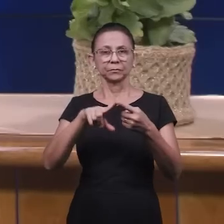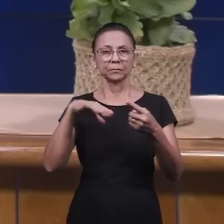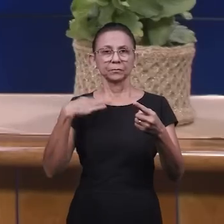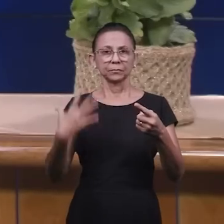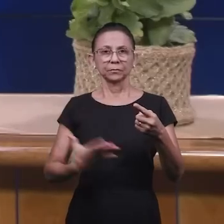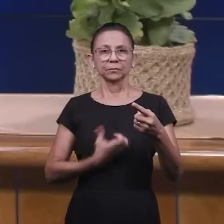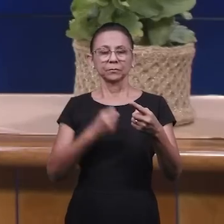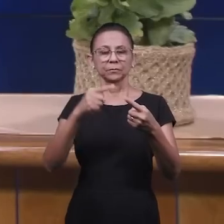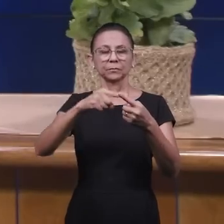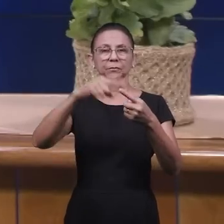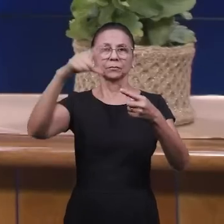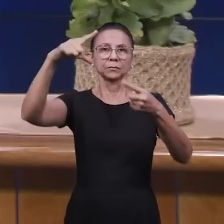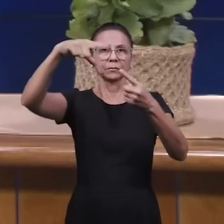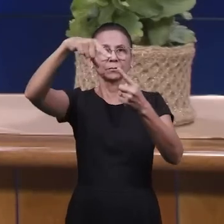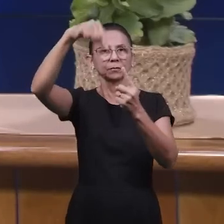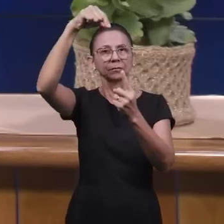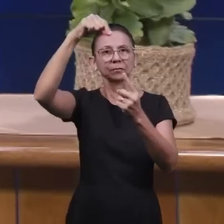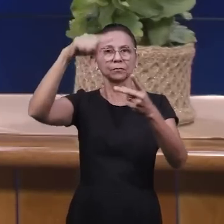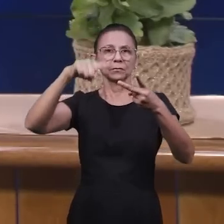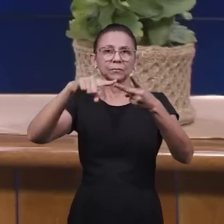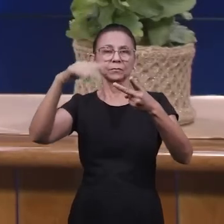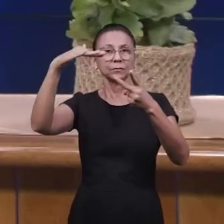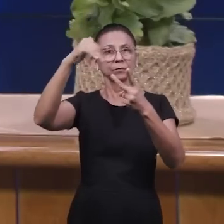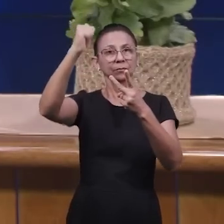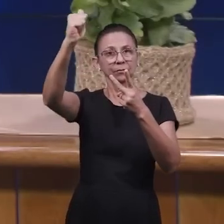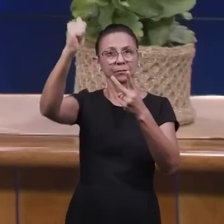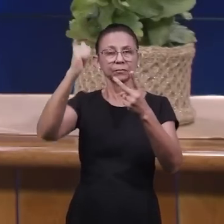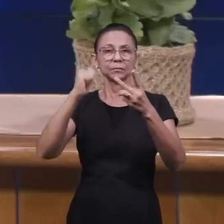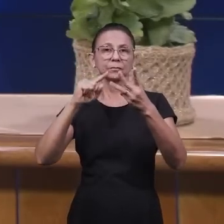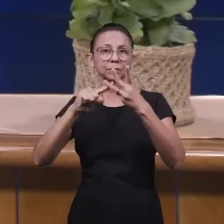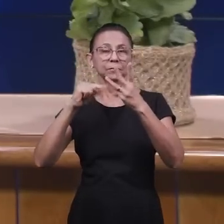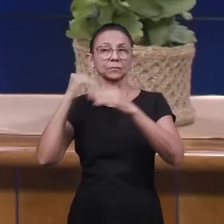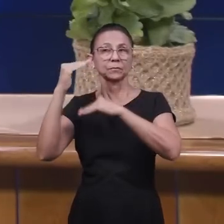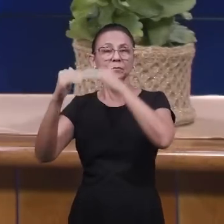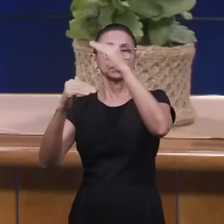que Pedro diz. Primeira pergunta que nós podemos fazer.